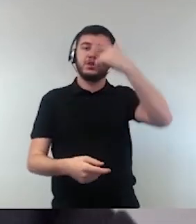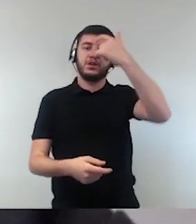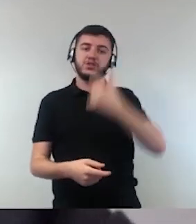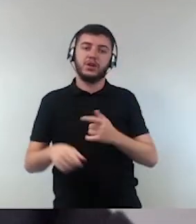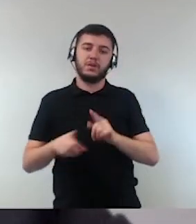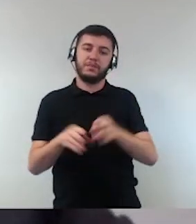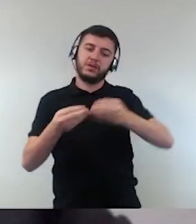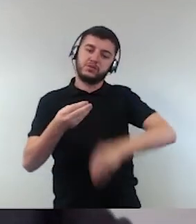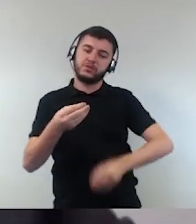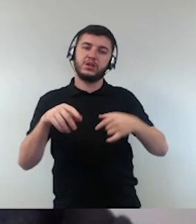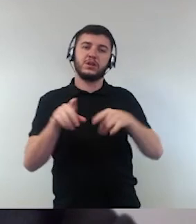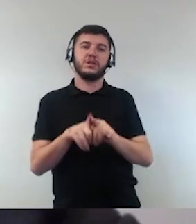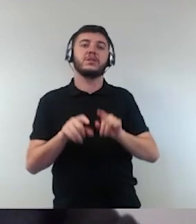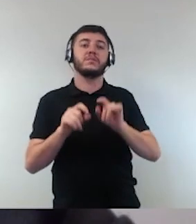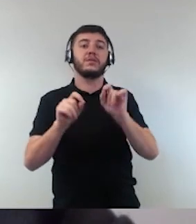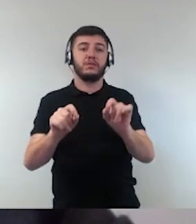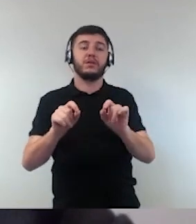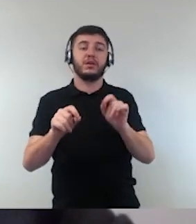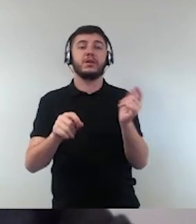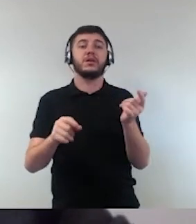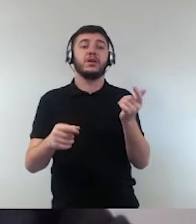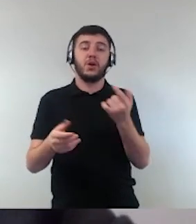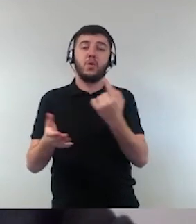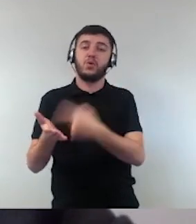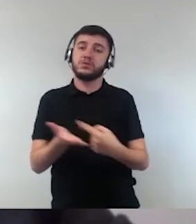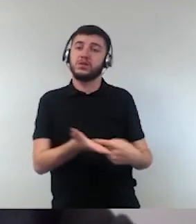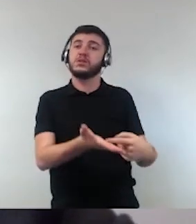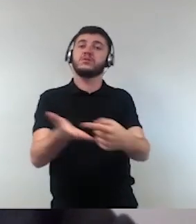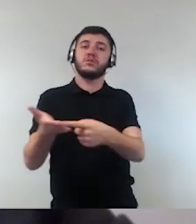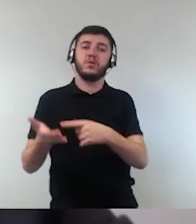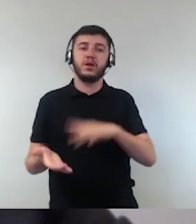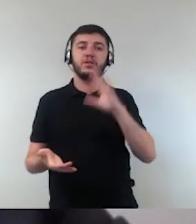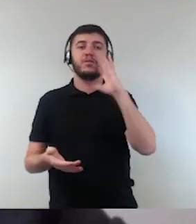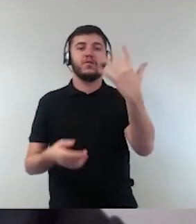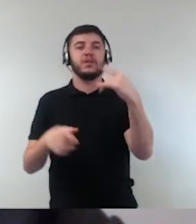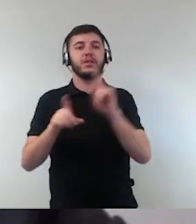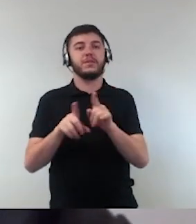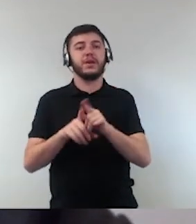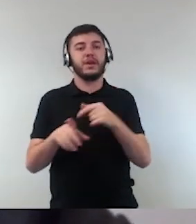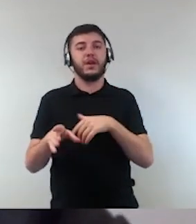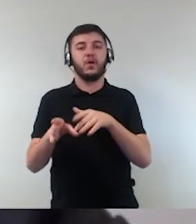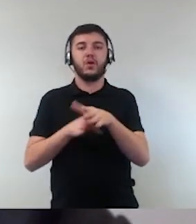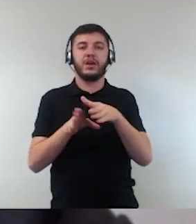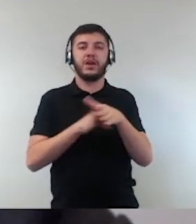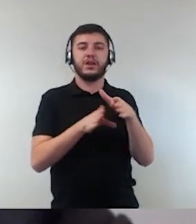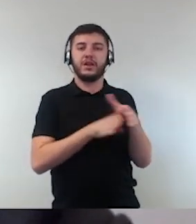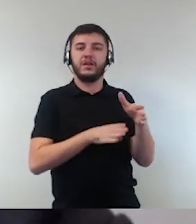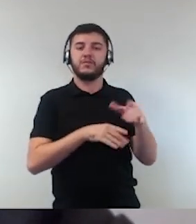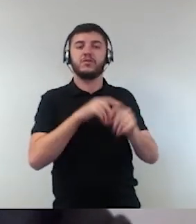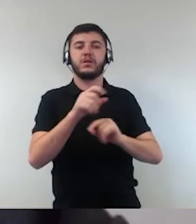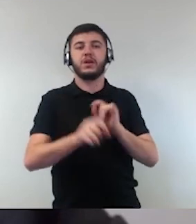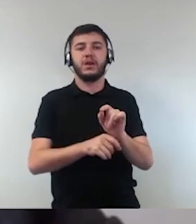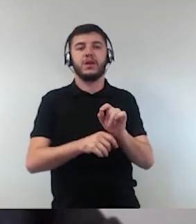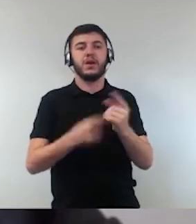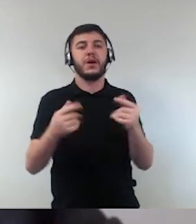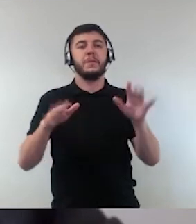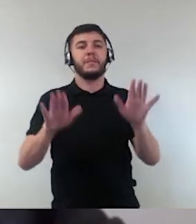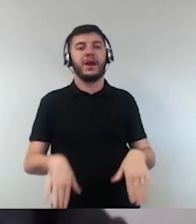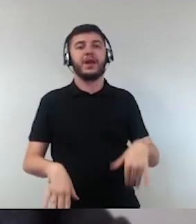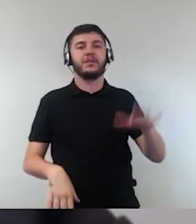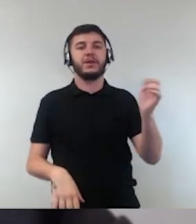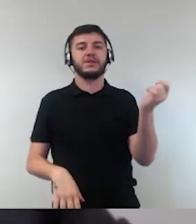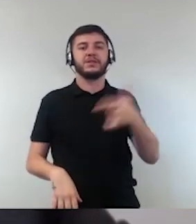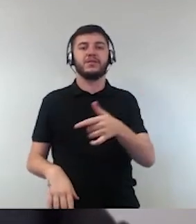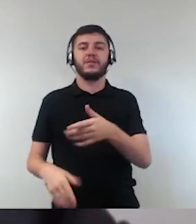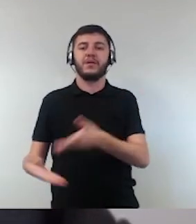totalmente no prejuízo, mas que chegue-se no consenso. Então, nesses casos, o que a gente orienta é muito mais barato do que uma mediação, né,